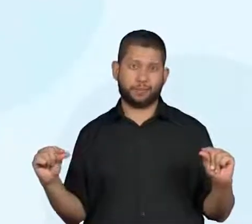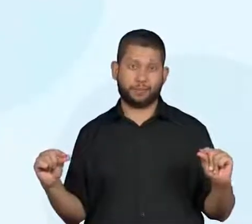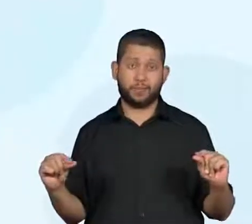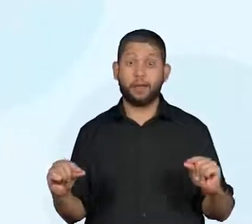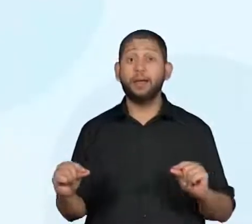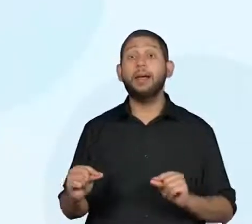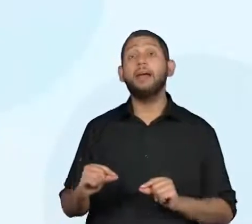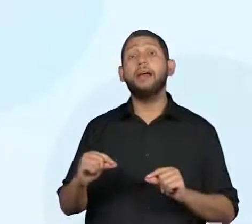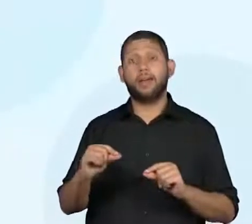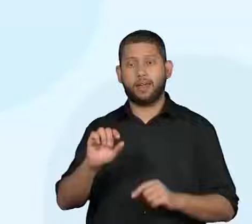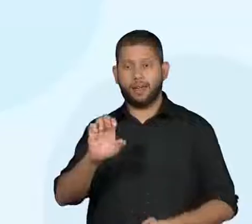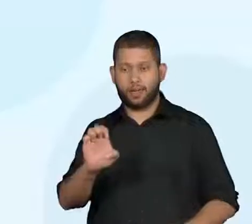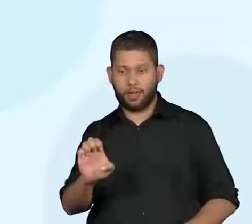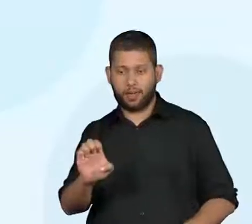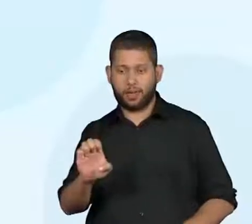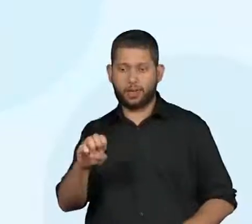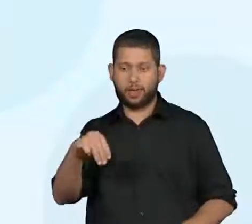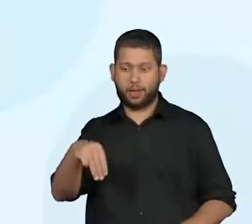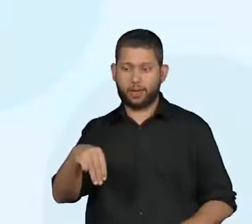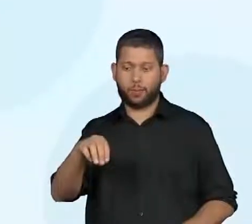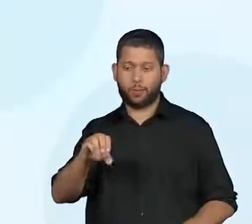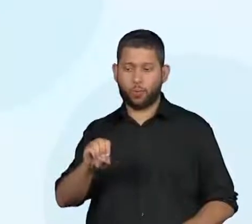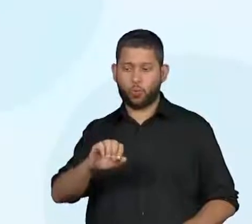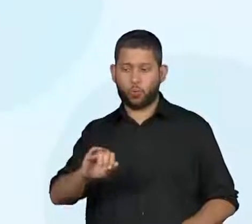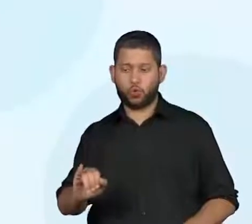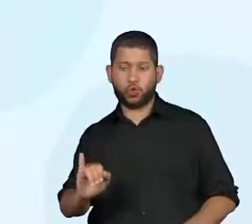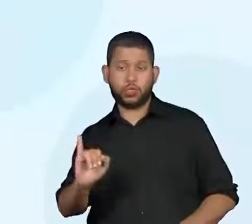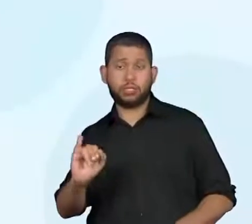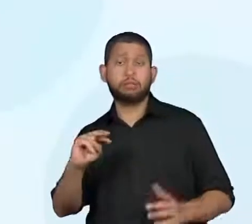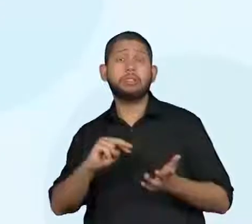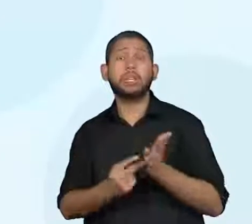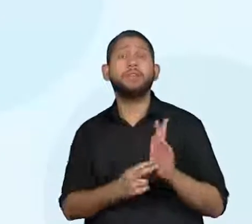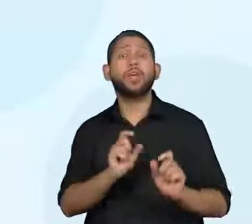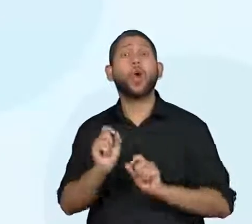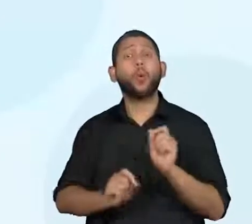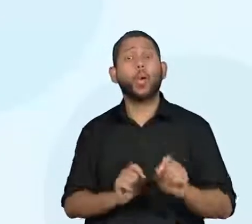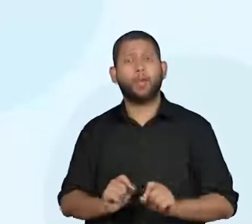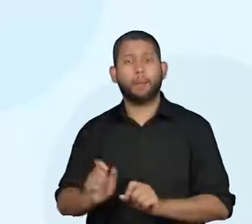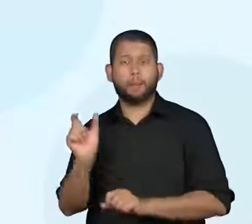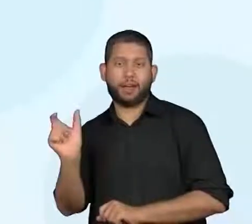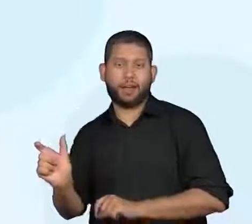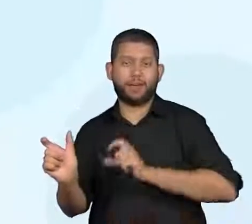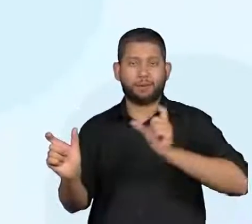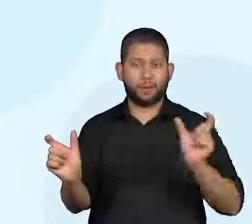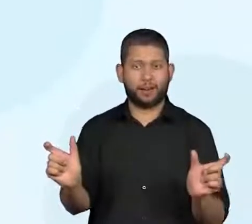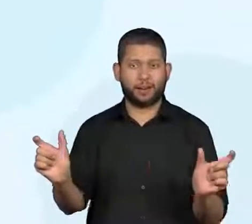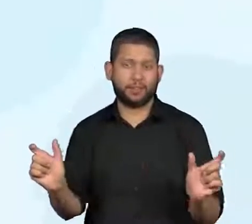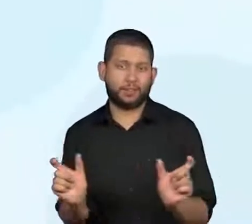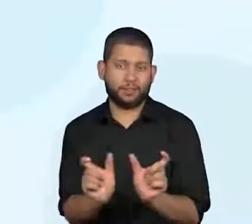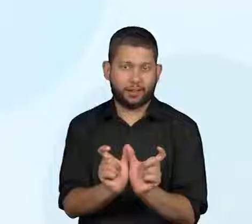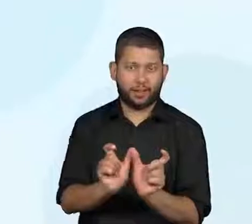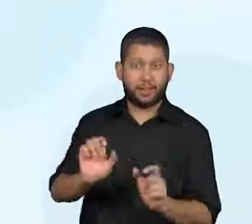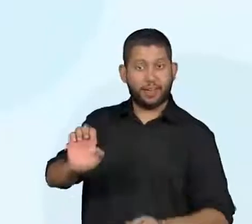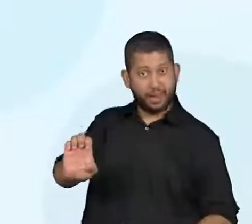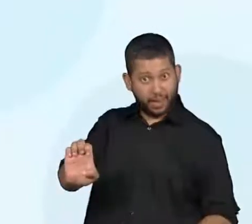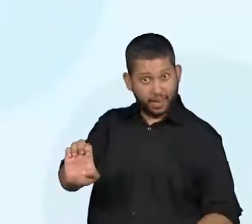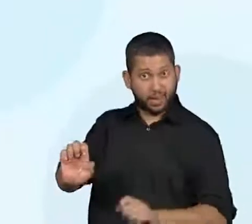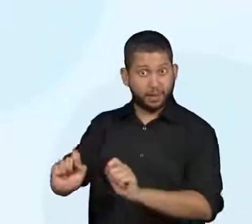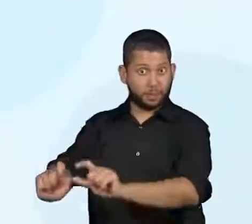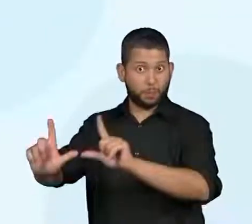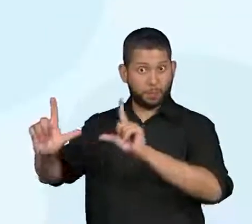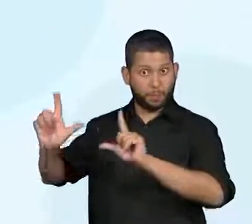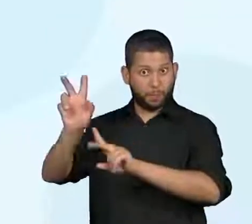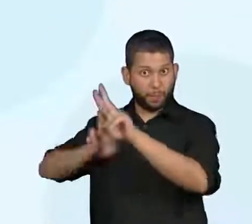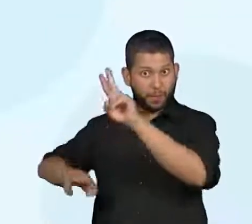do Japão. A origem da palavra é a união dos elementos e, que significa imagem,